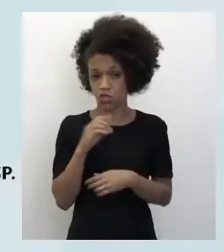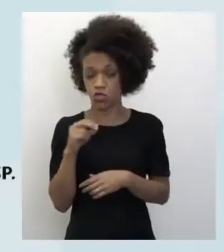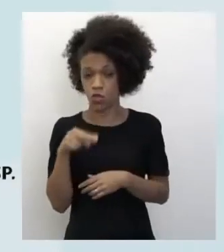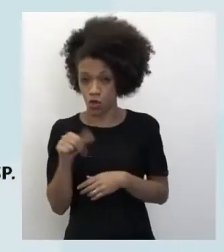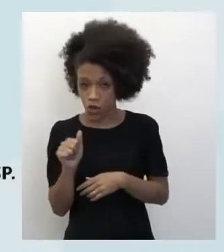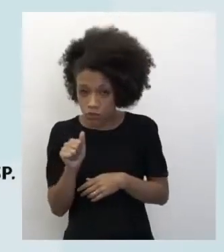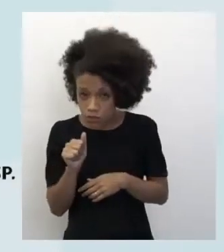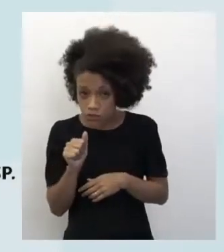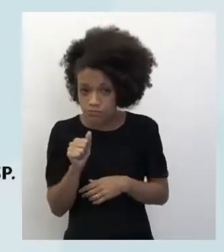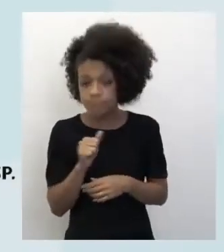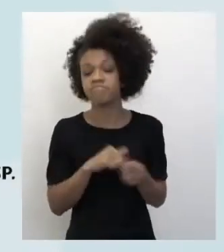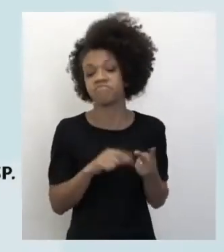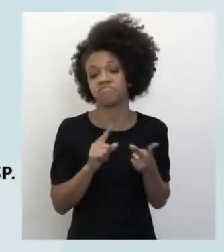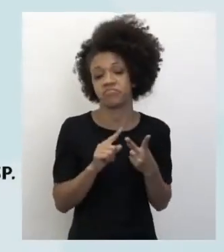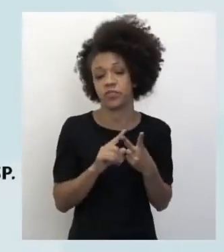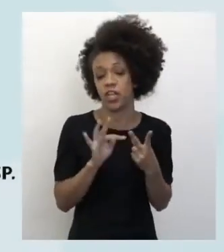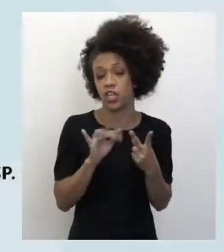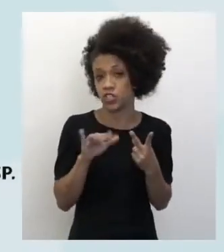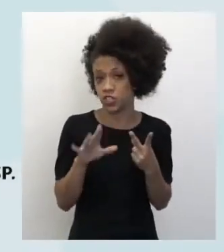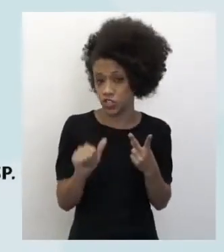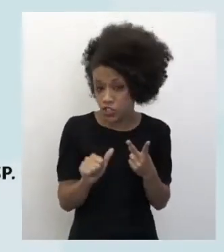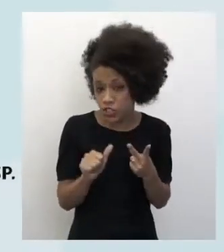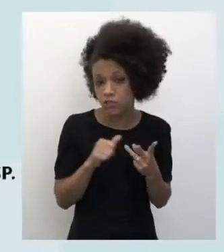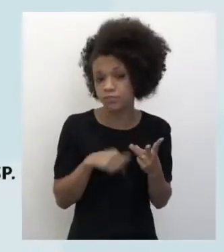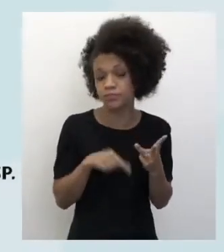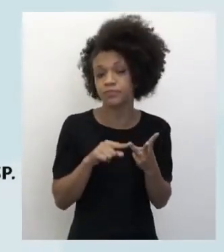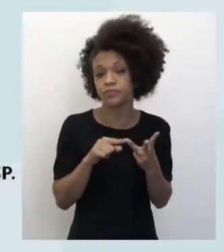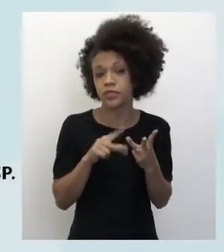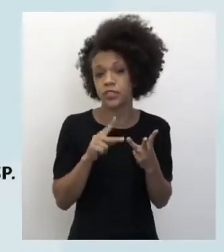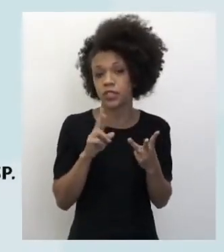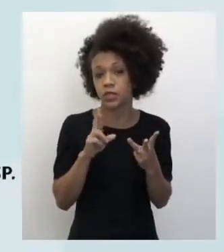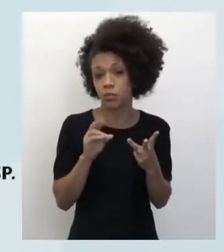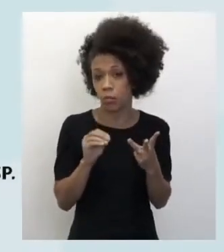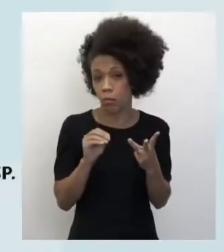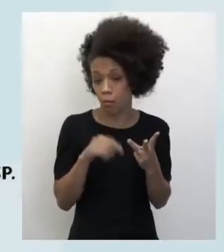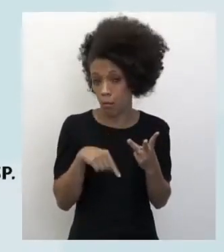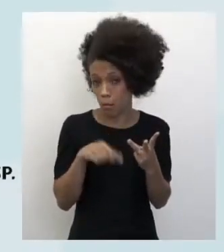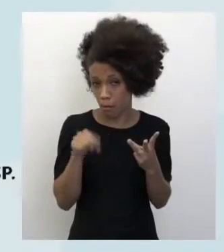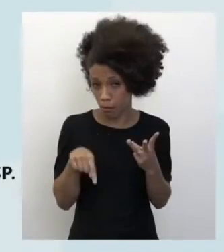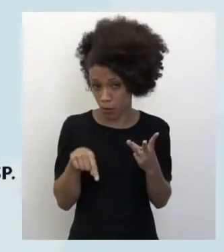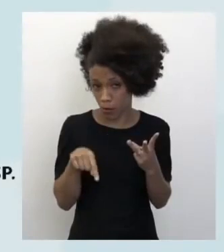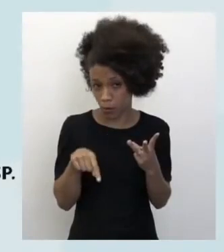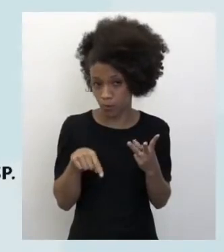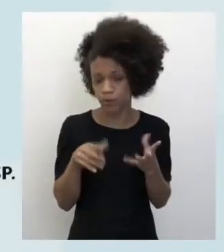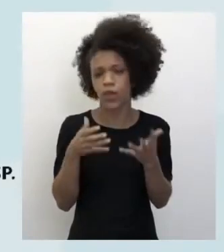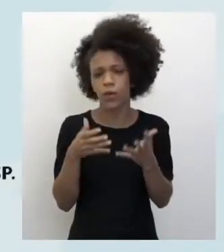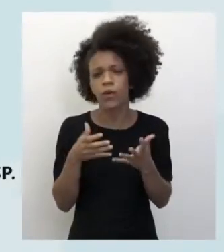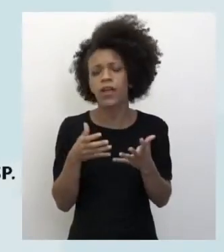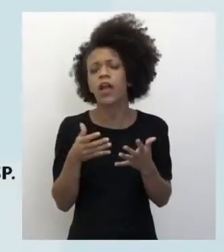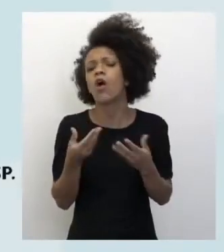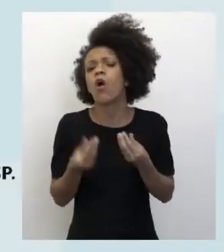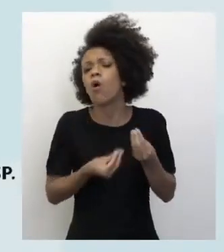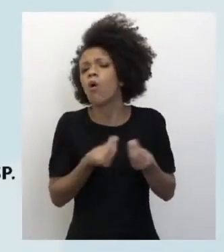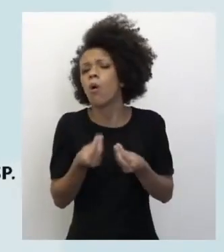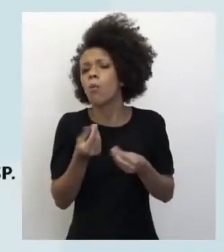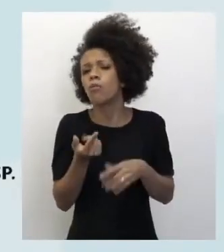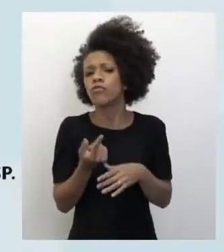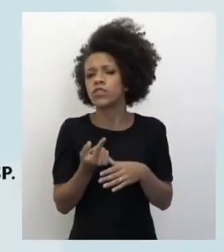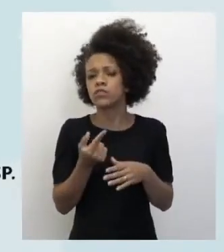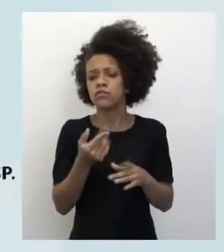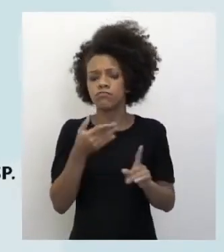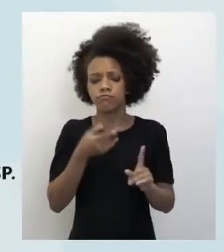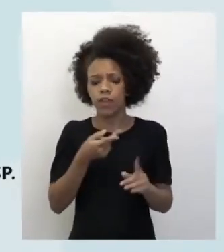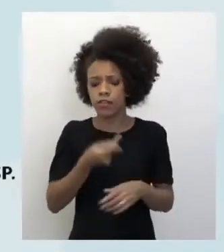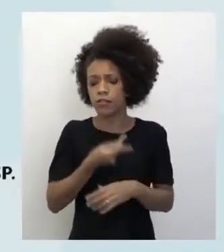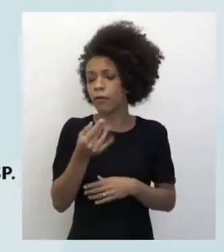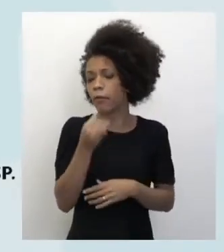hashtag Team Dona. Team Tia, coloca essa hashtag aí. O Team Pro, eu quero saber como é que você se refere a